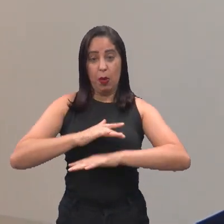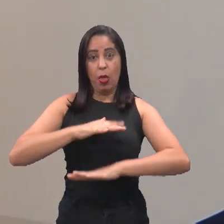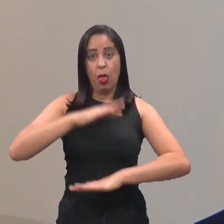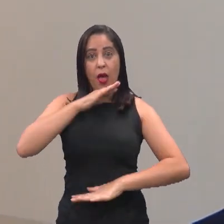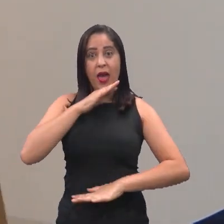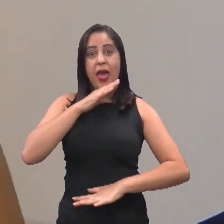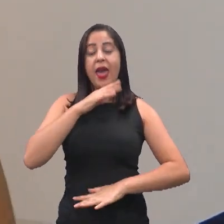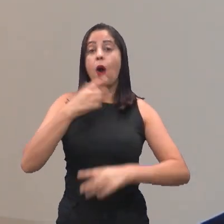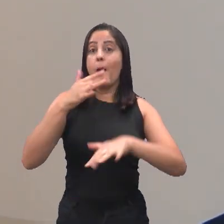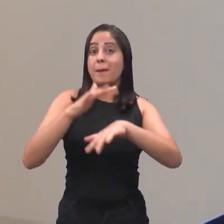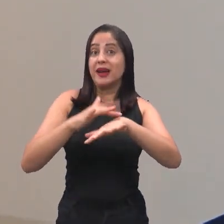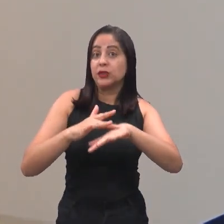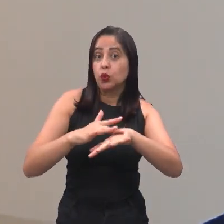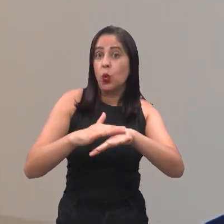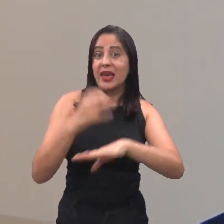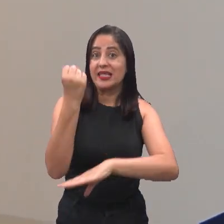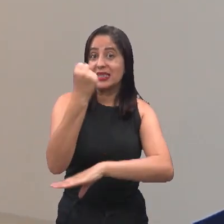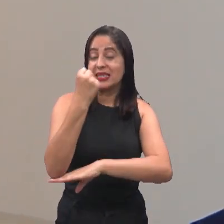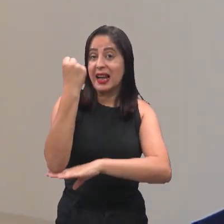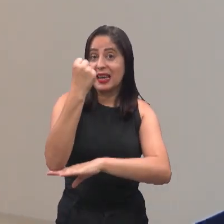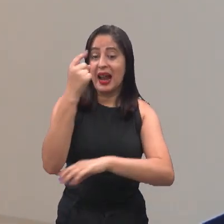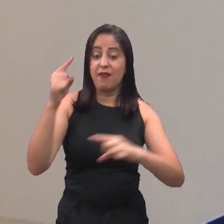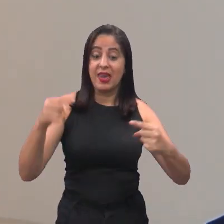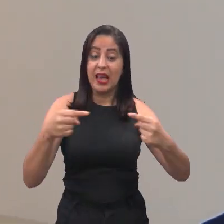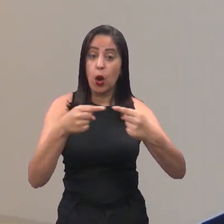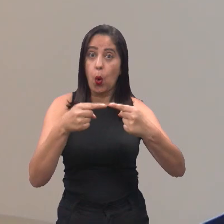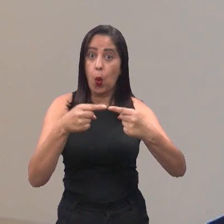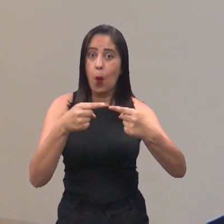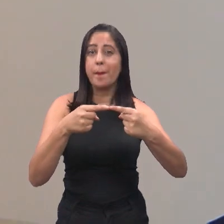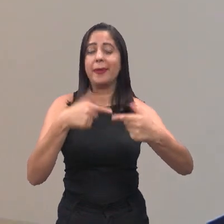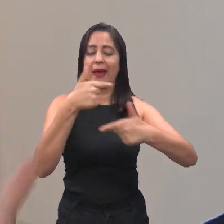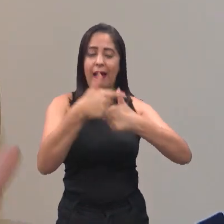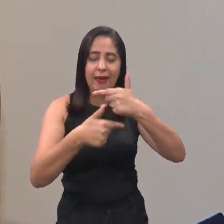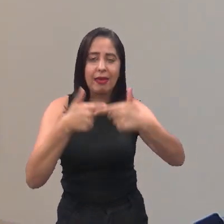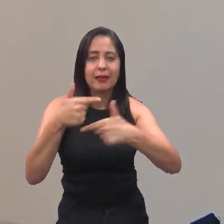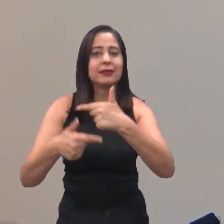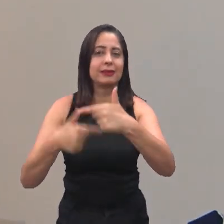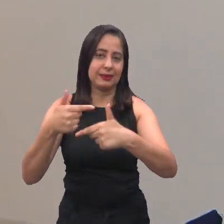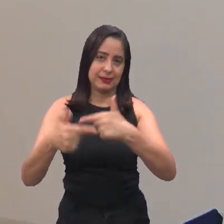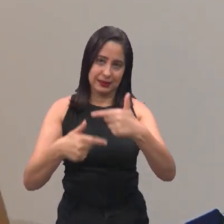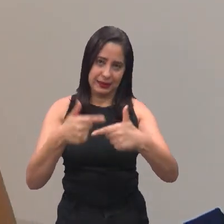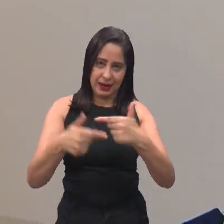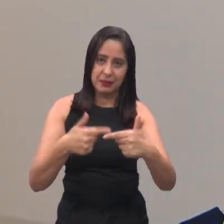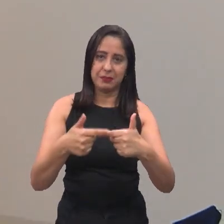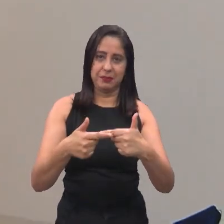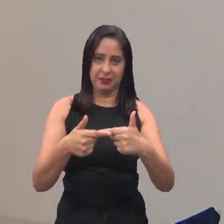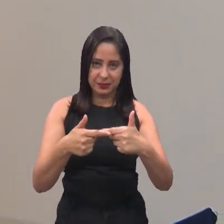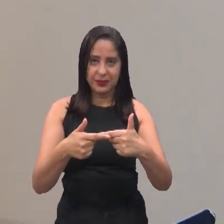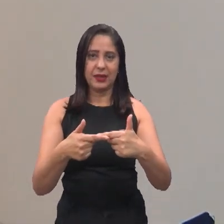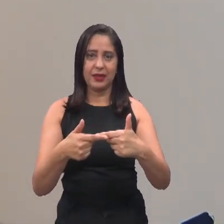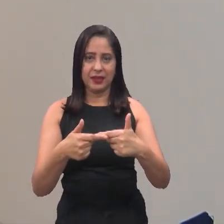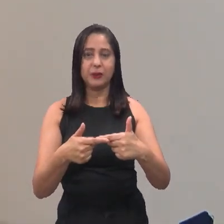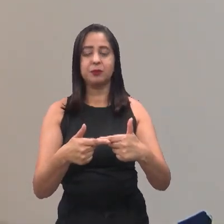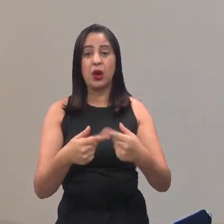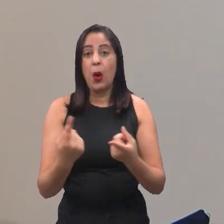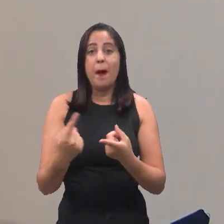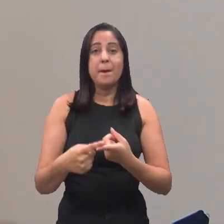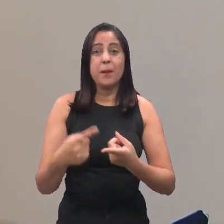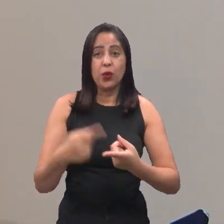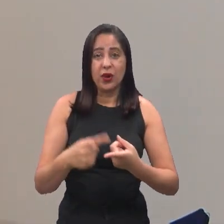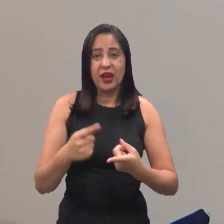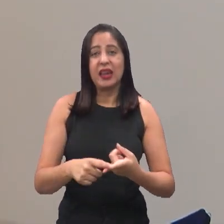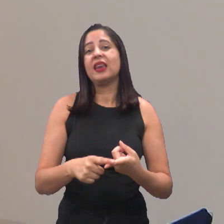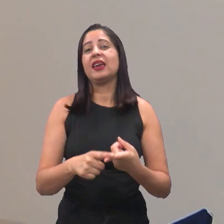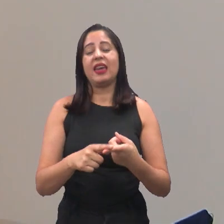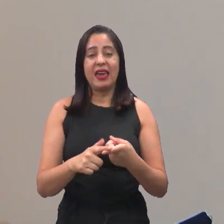ocupacional crônica e que aí atinge, né, trabalhadores em maior ou menor grau, muito também por conta das